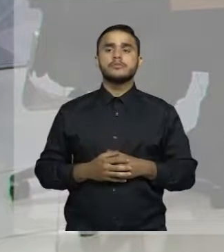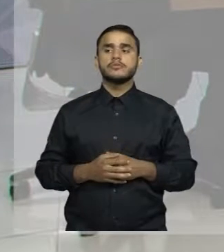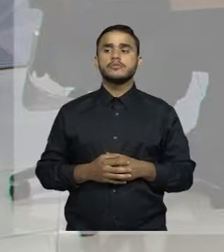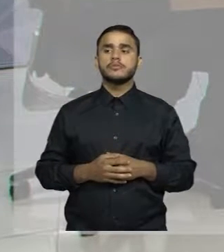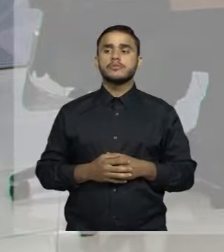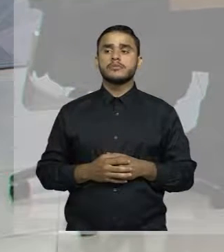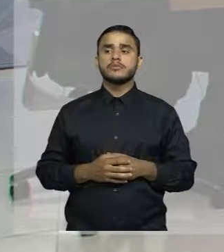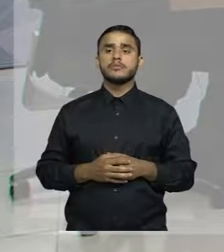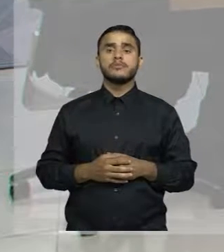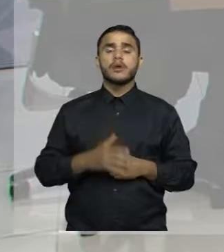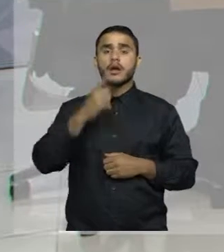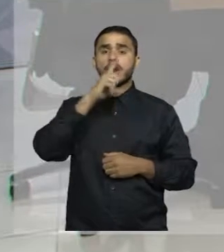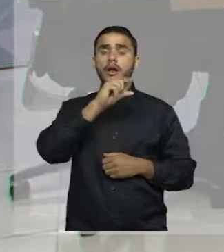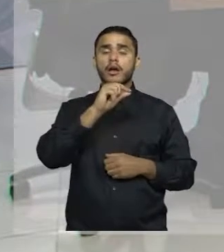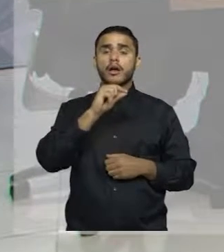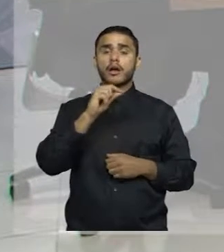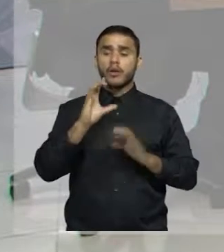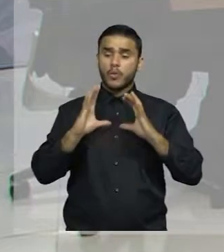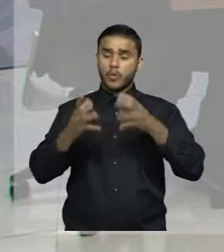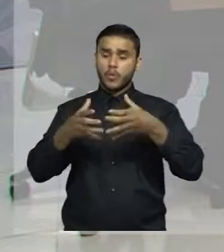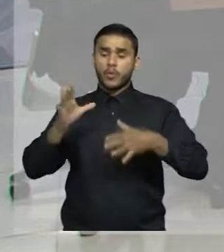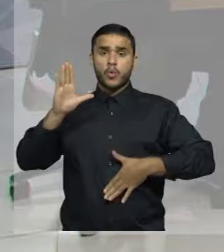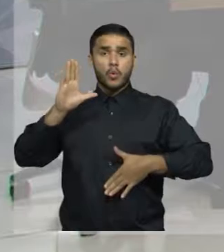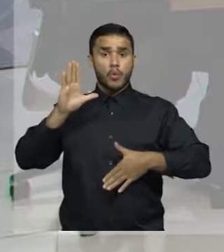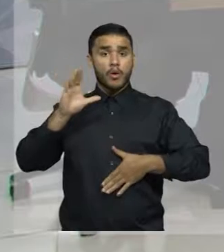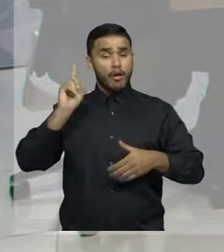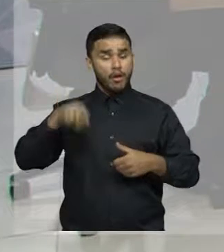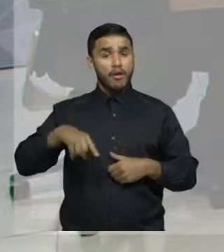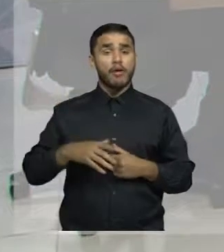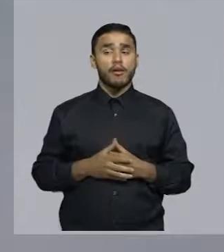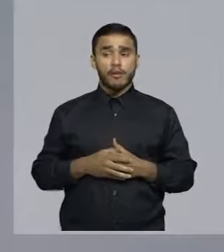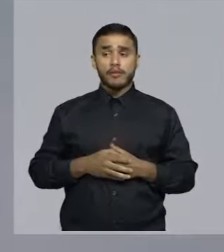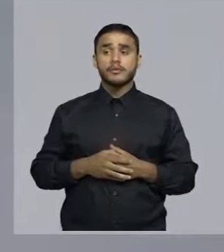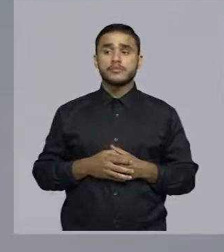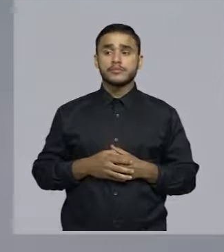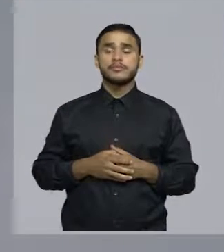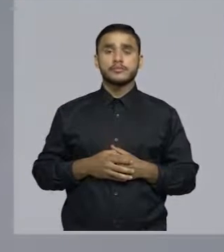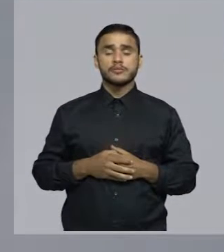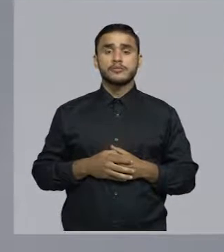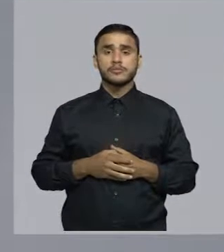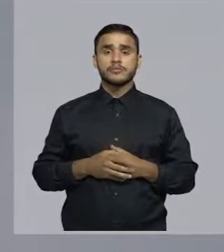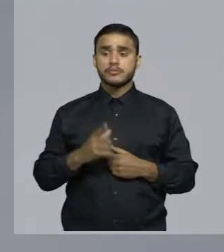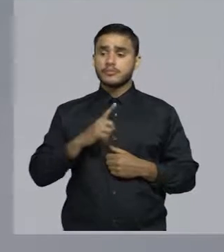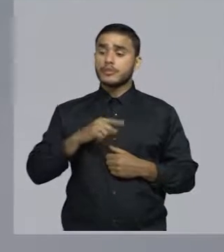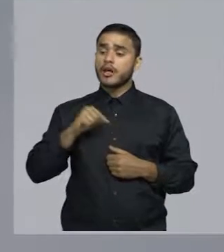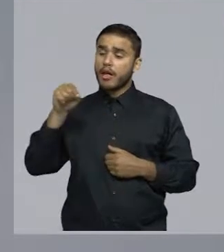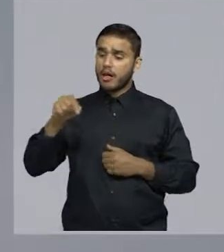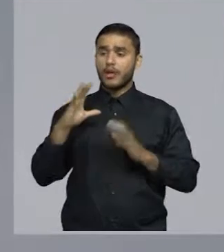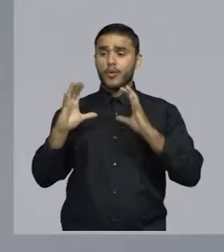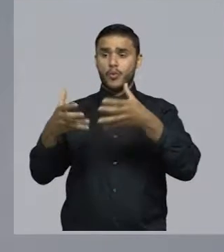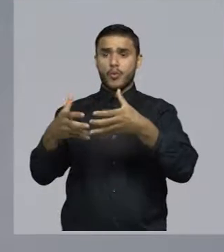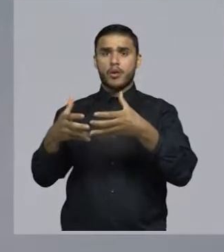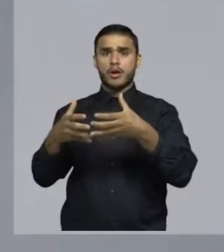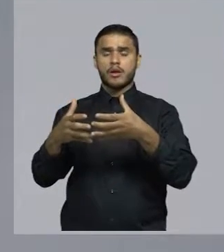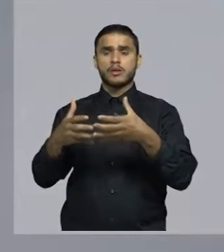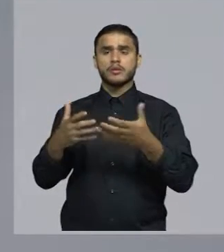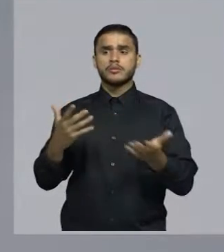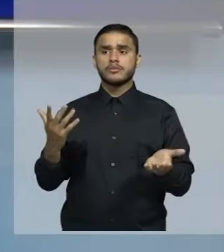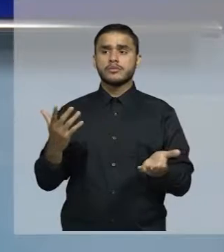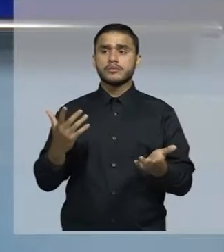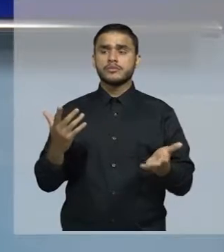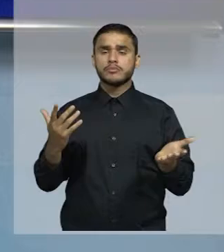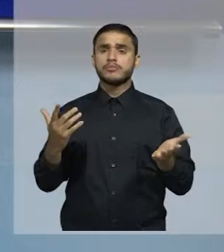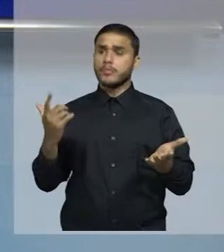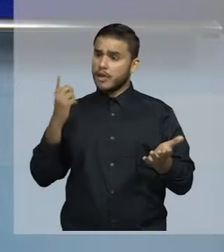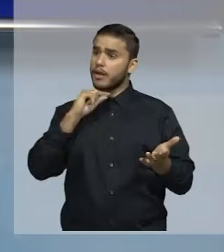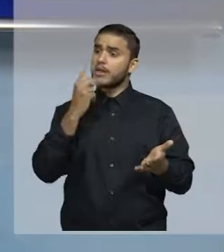tem autor, crime organizado, não tem autor personificado, mas tem a organização. Quer dizer,